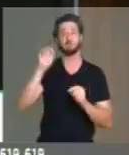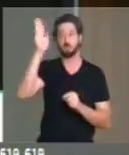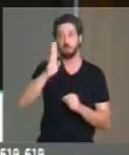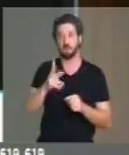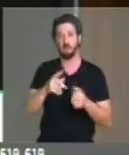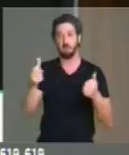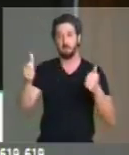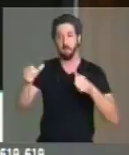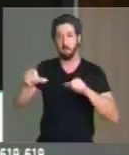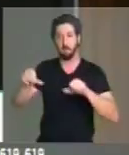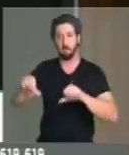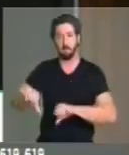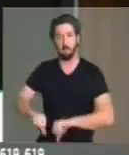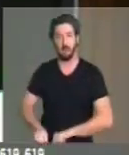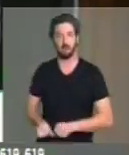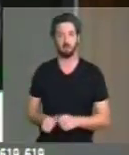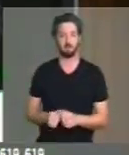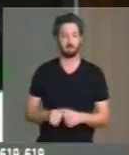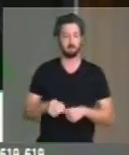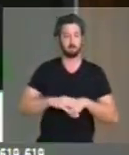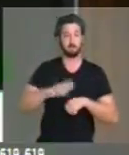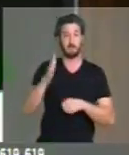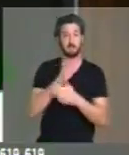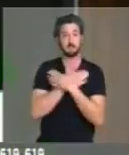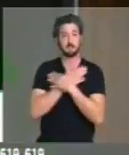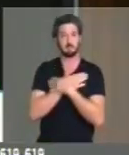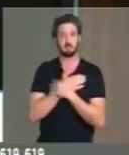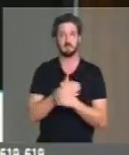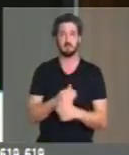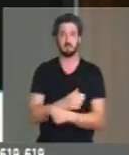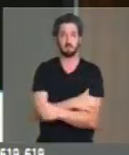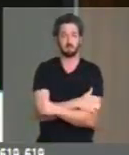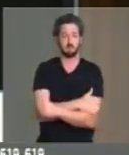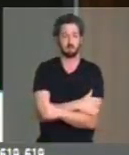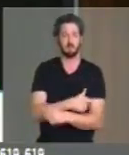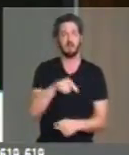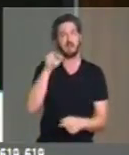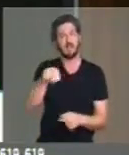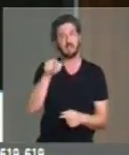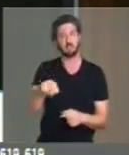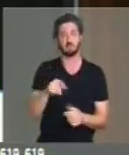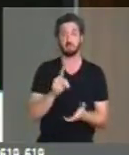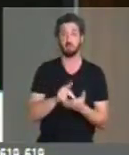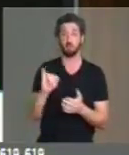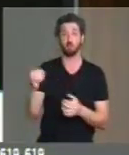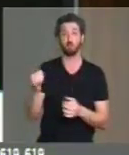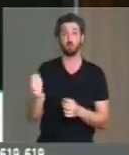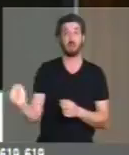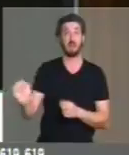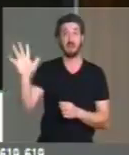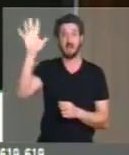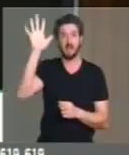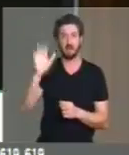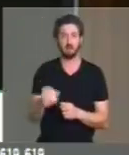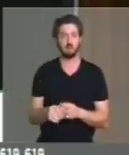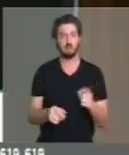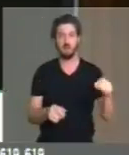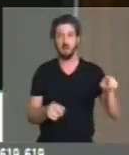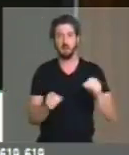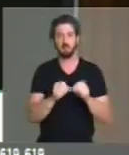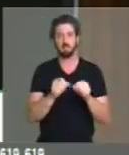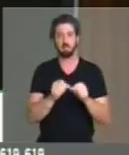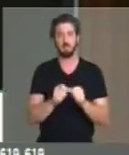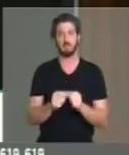mais para o buraco, com cada vez mais desemprego. Essa é a política de juros altos que eles fazem,